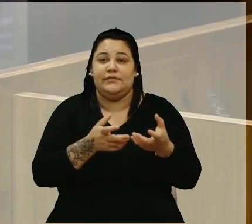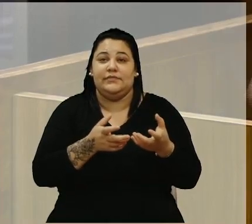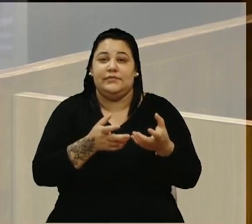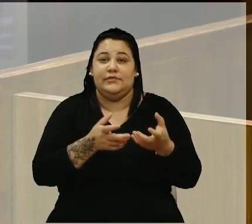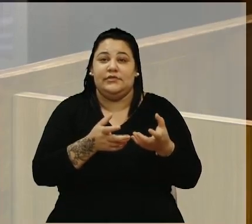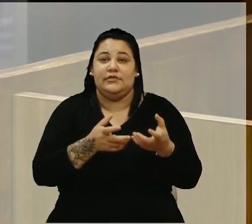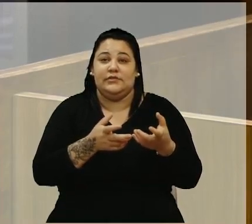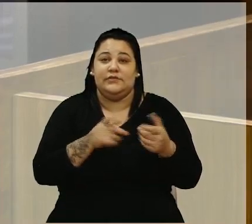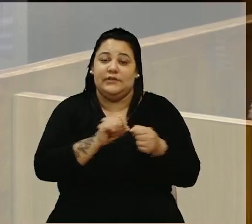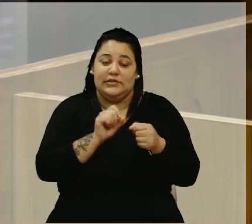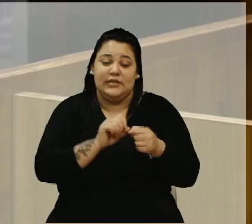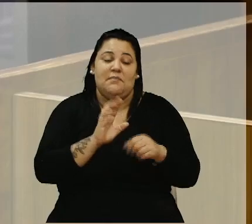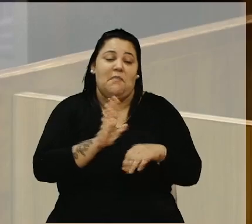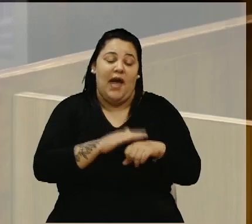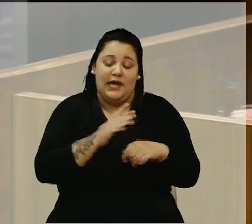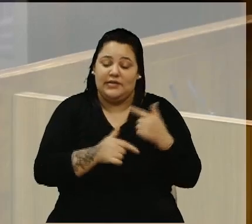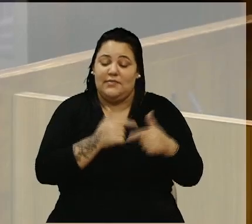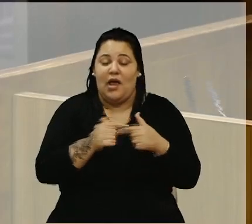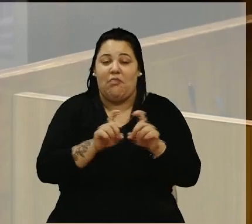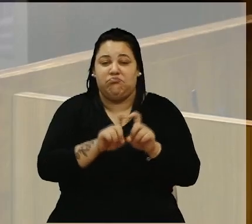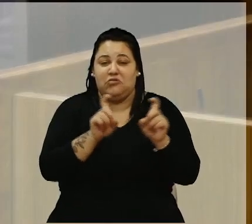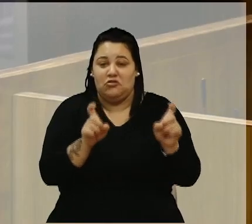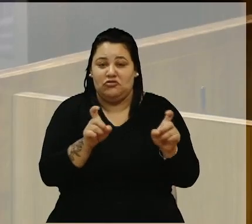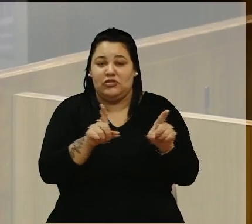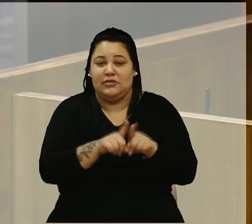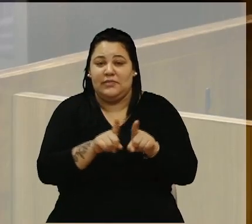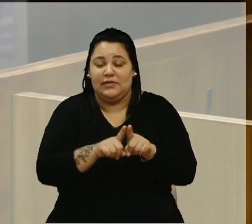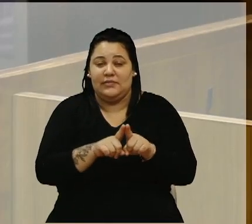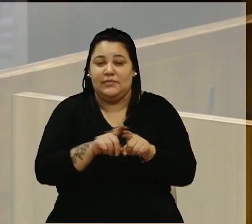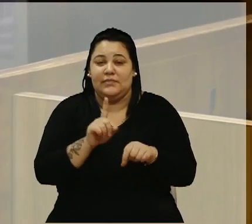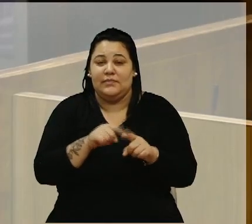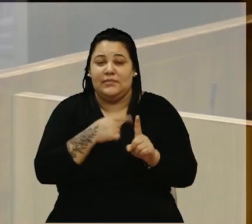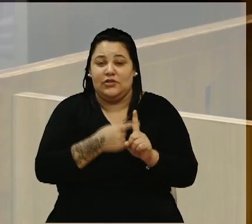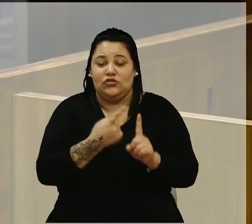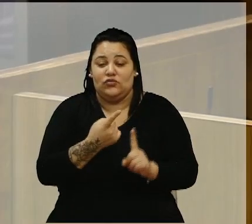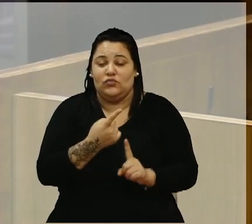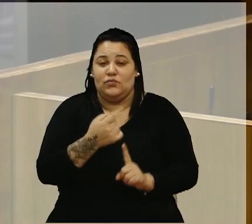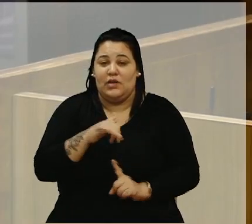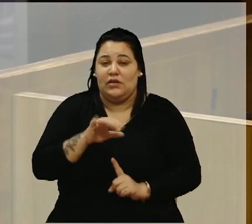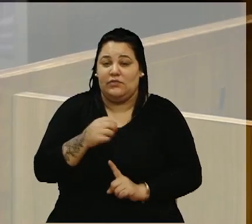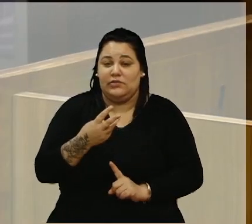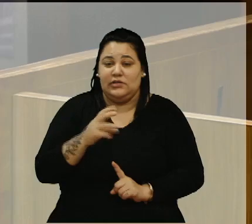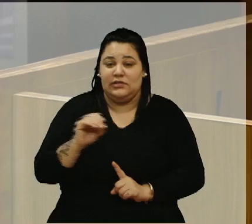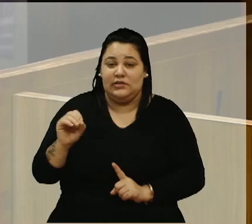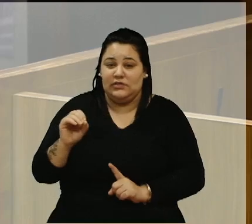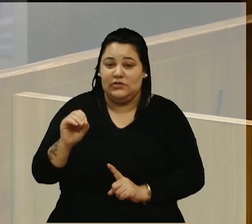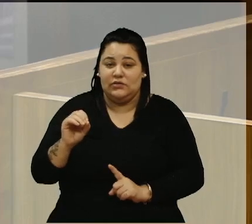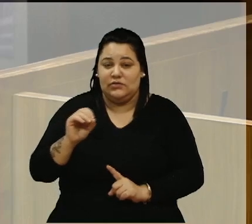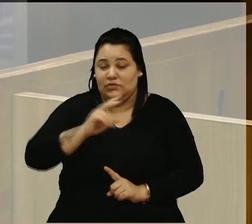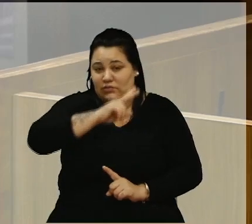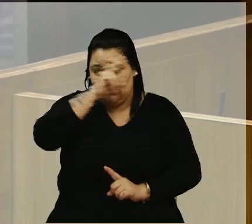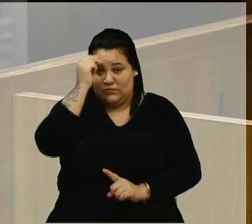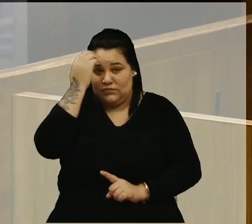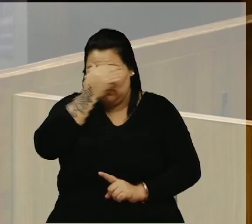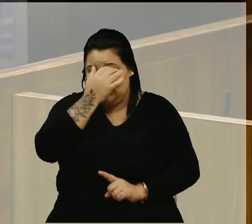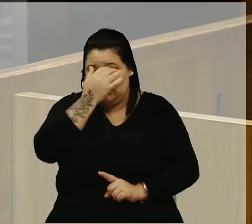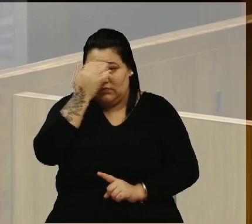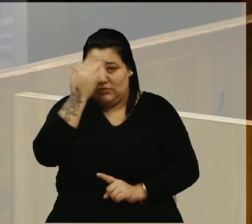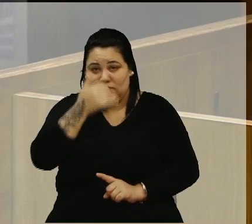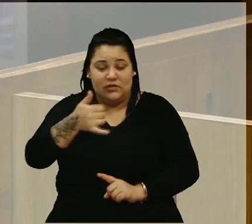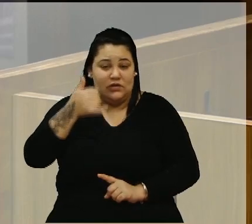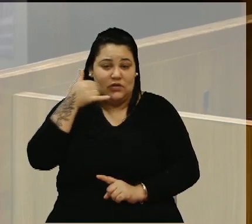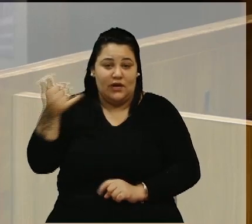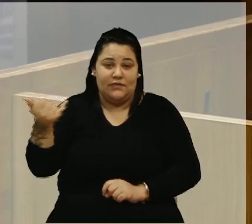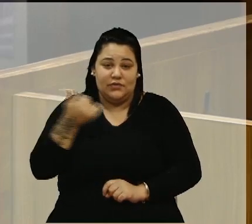serviços ginecológicos, mais de 1.300.000 gasto na reforma da UBS, que o prefeito me ligou ontem, dando a notícia que no